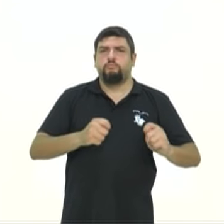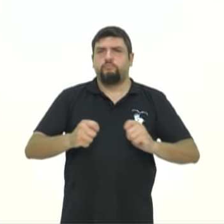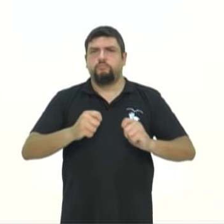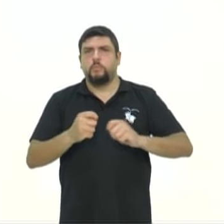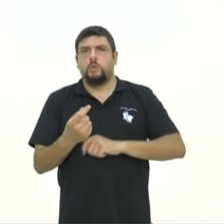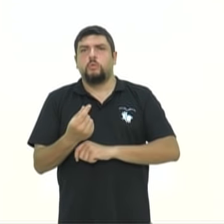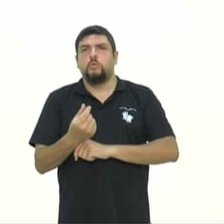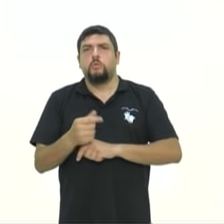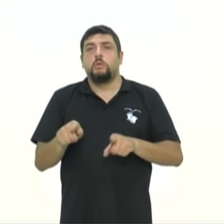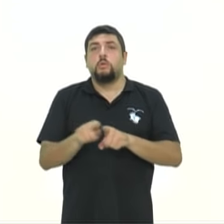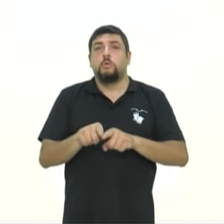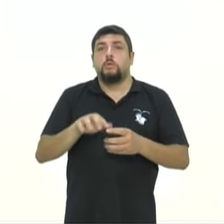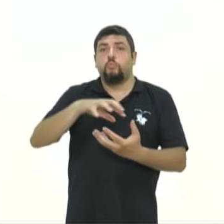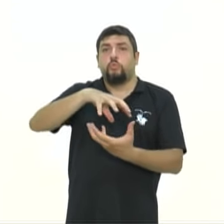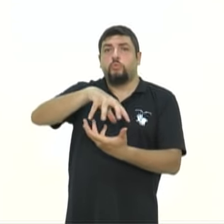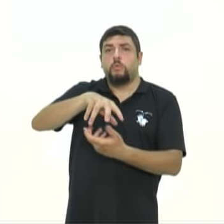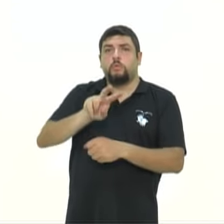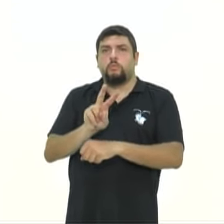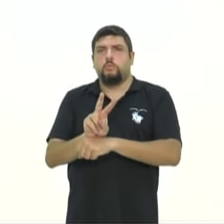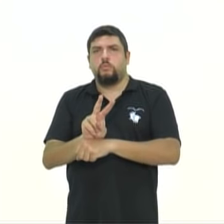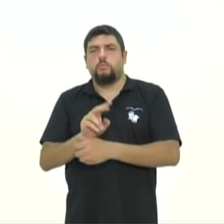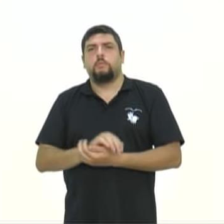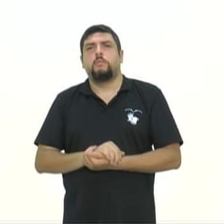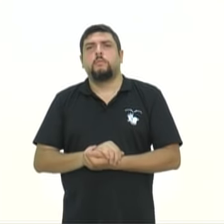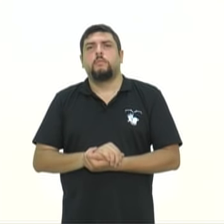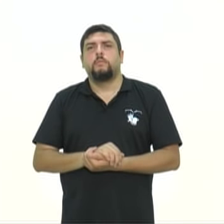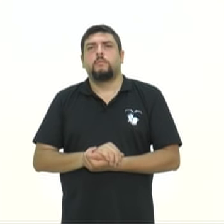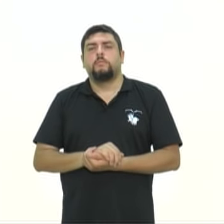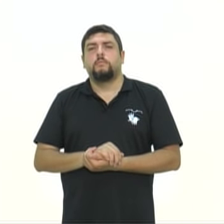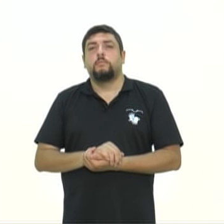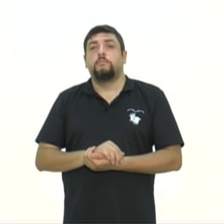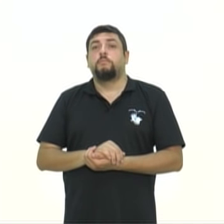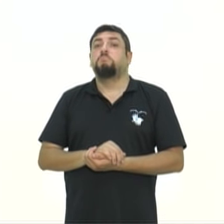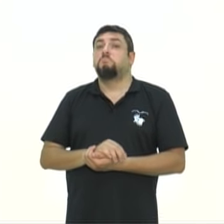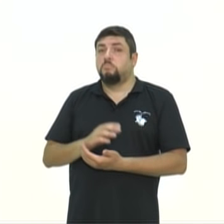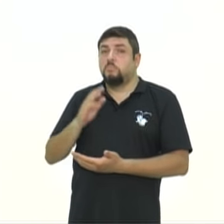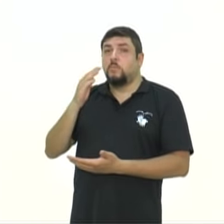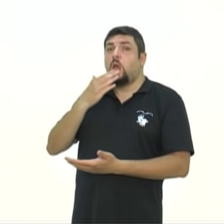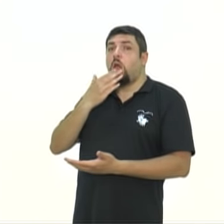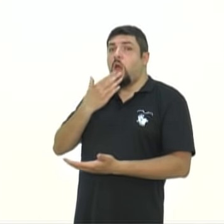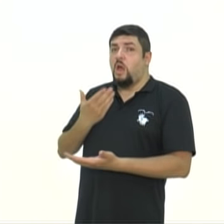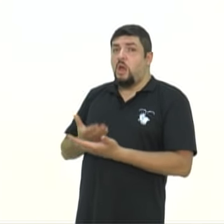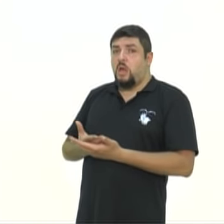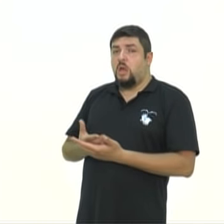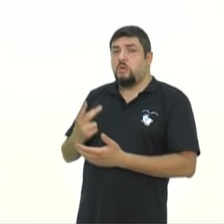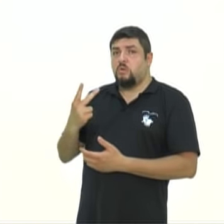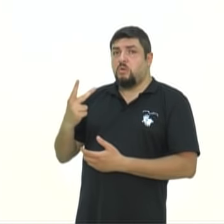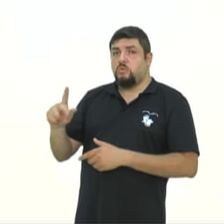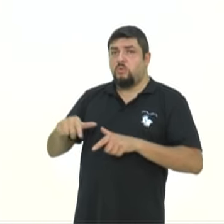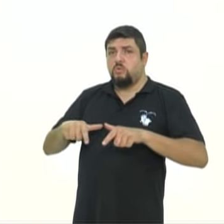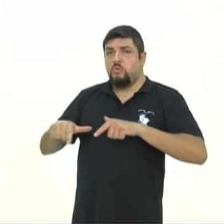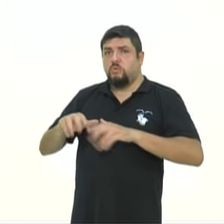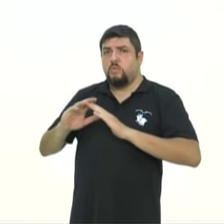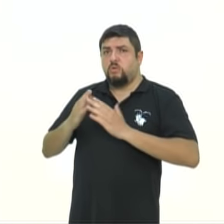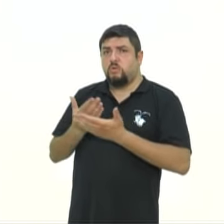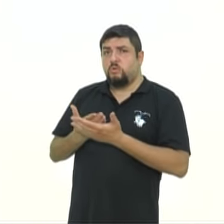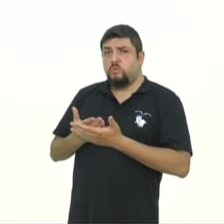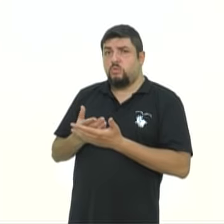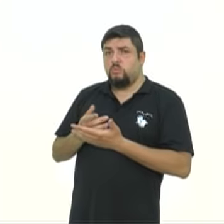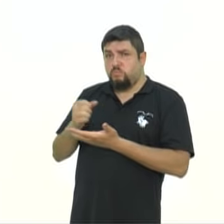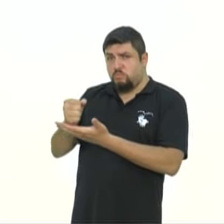planeta em que vivemos. Uau! Adorei o seu trabalho de escola, Cebolinha. Me ajuda a fazer o